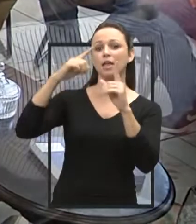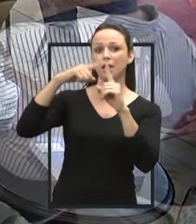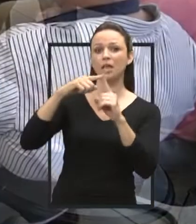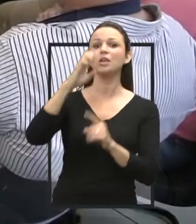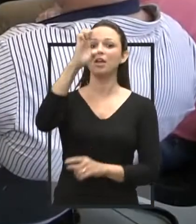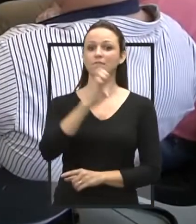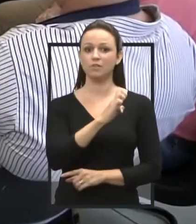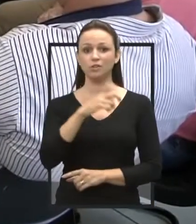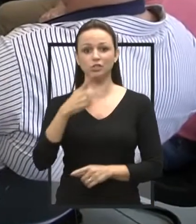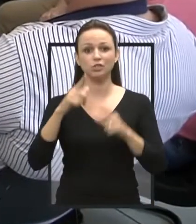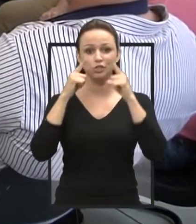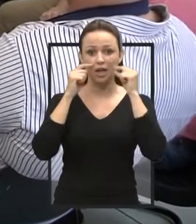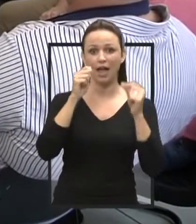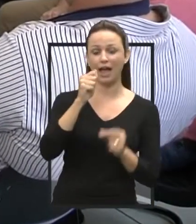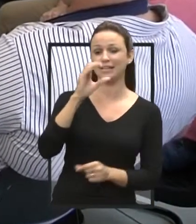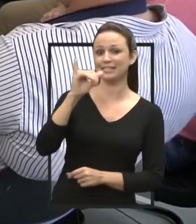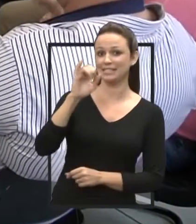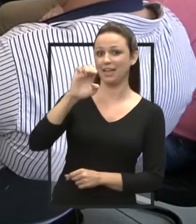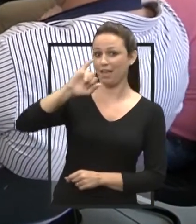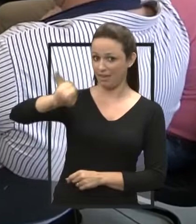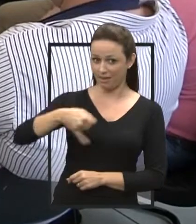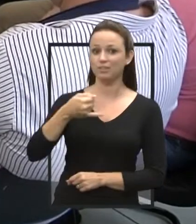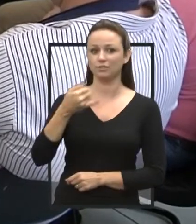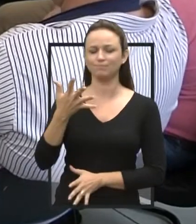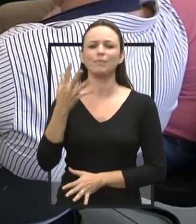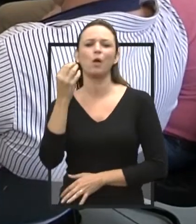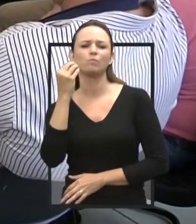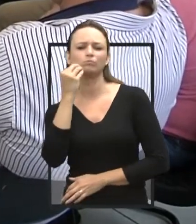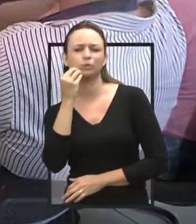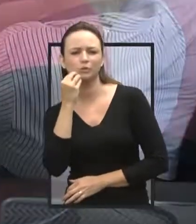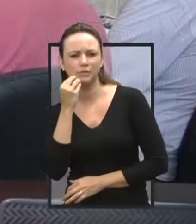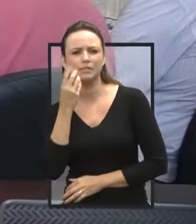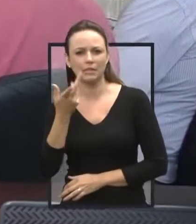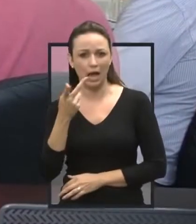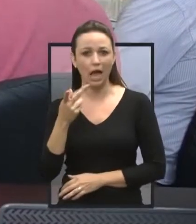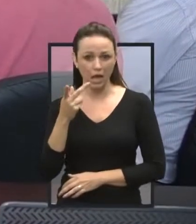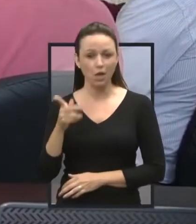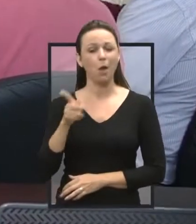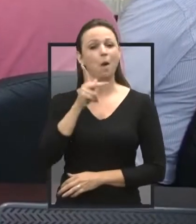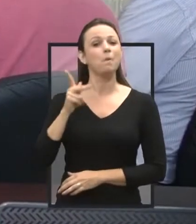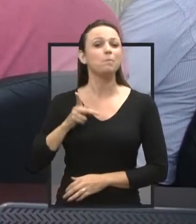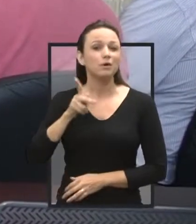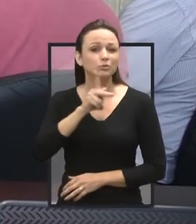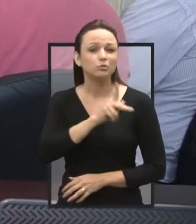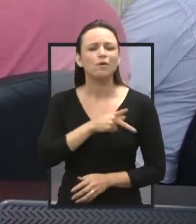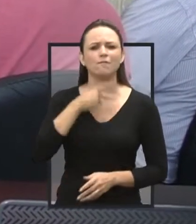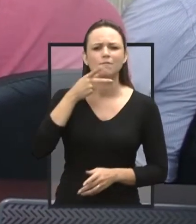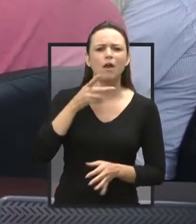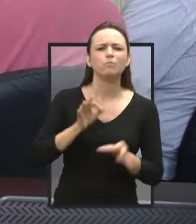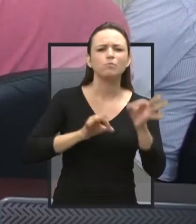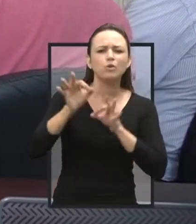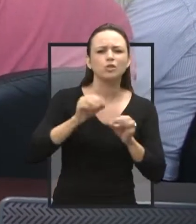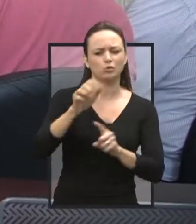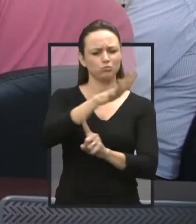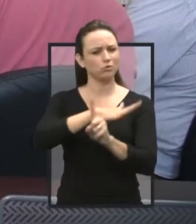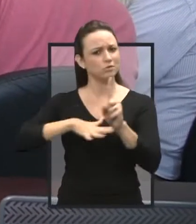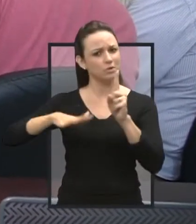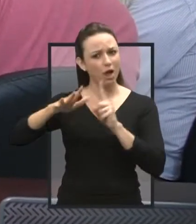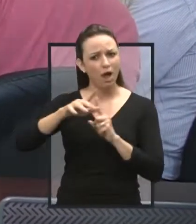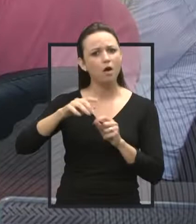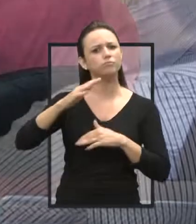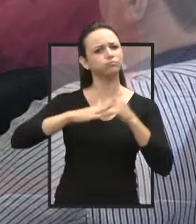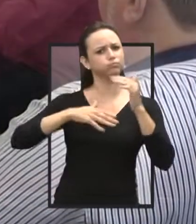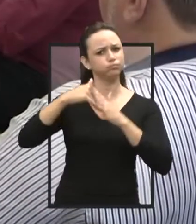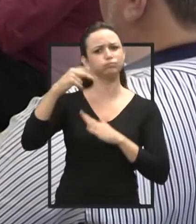Jaú, a ACIEG. Na oportunidade, os pastores falaram sobre projetos sociais desenvolvidos